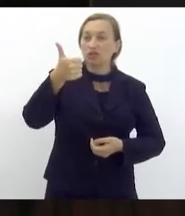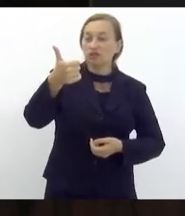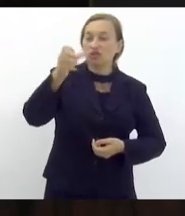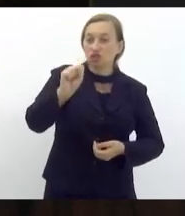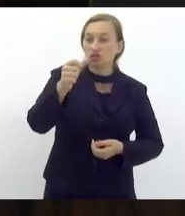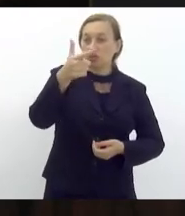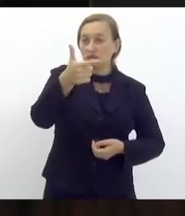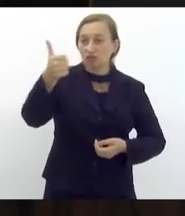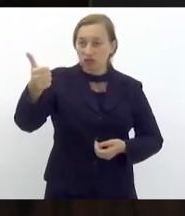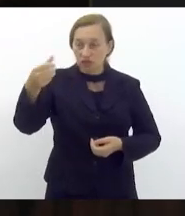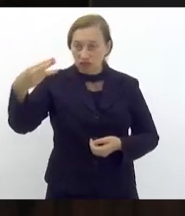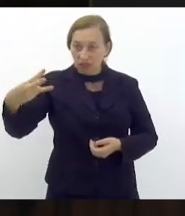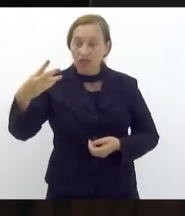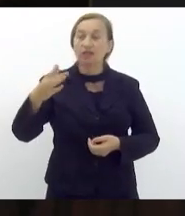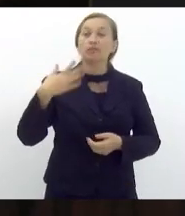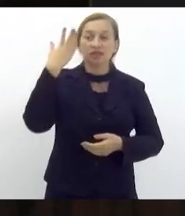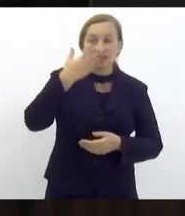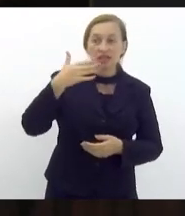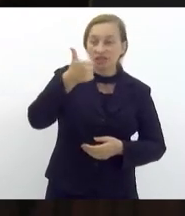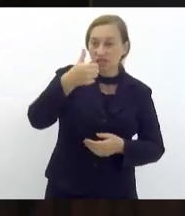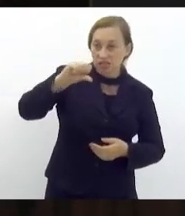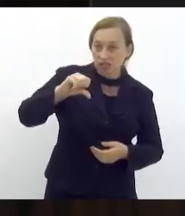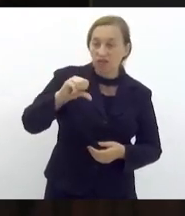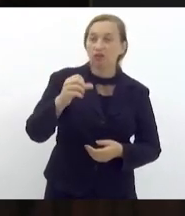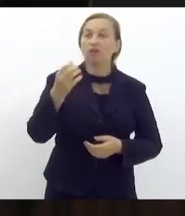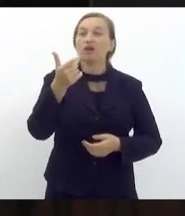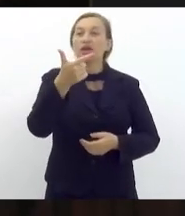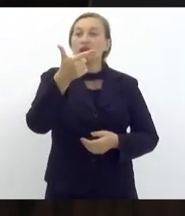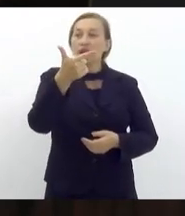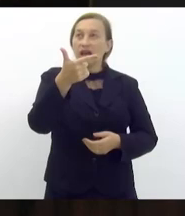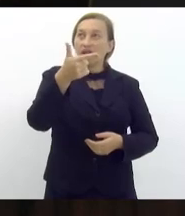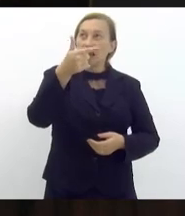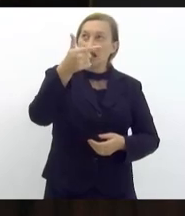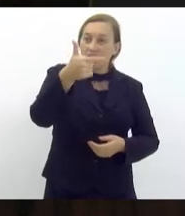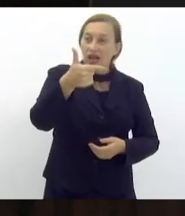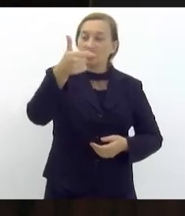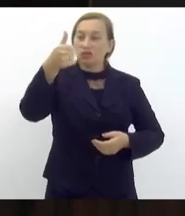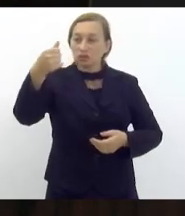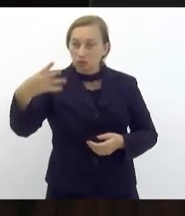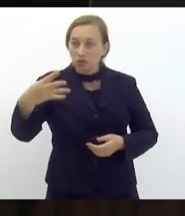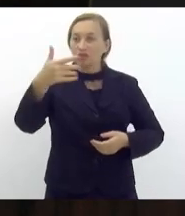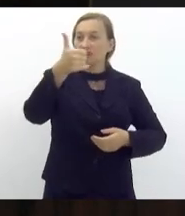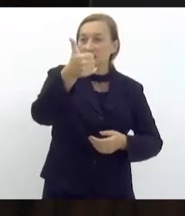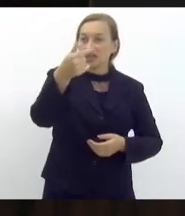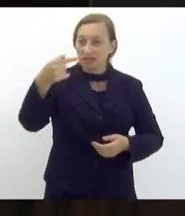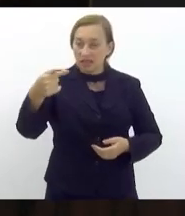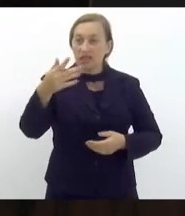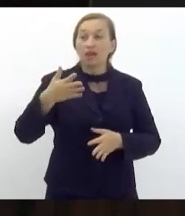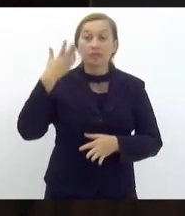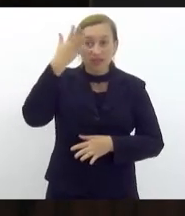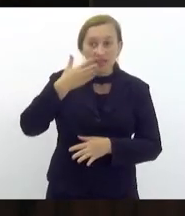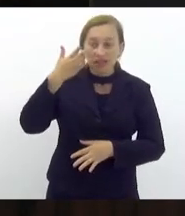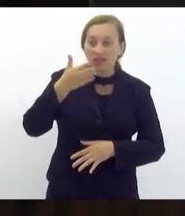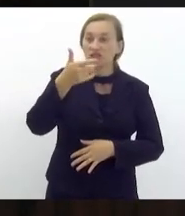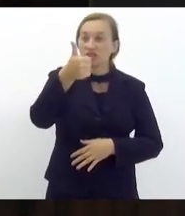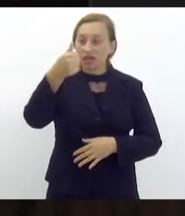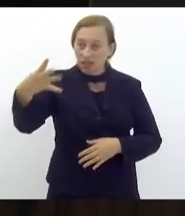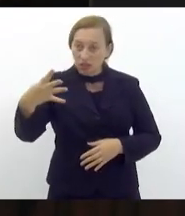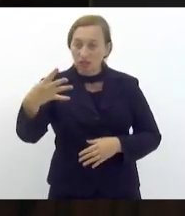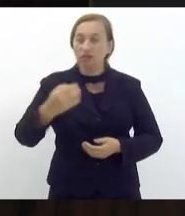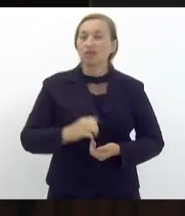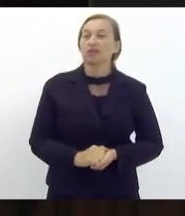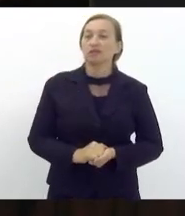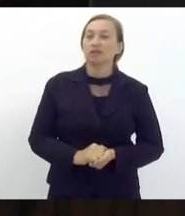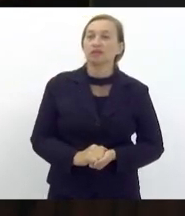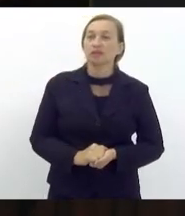e 23 mensagem 19 PL 1417 de 23 o pé é a mensagem 14 número